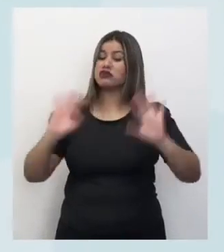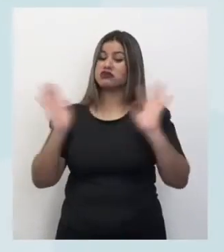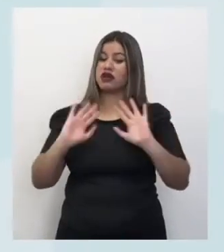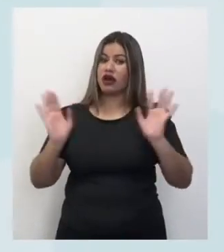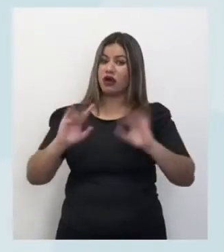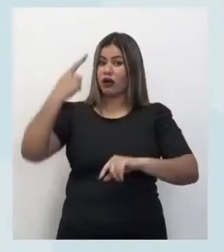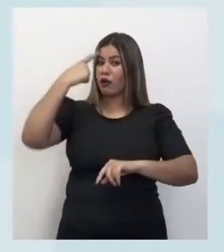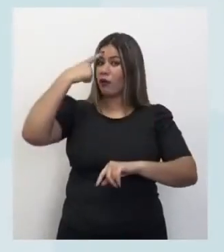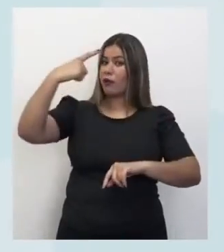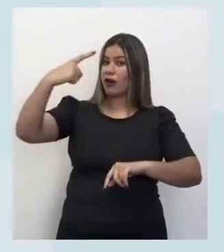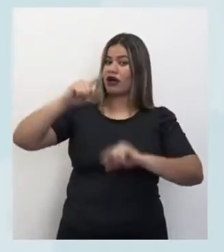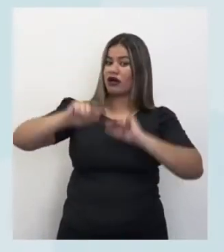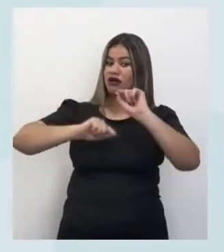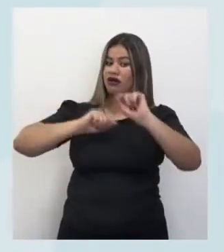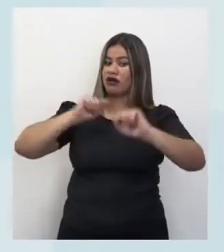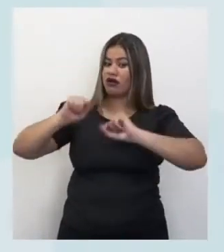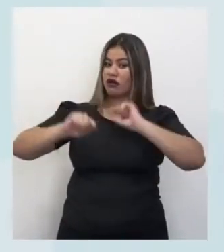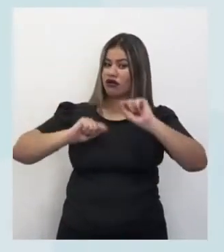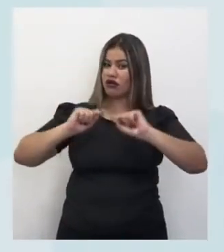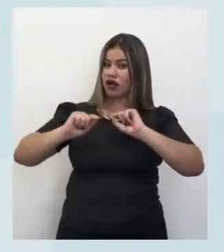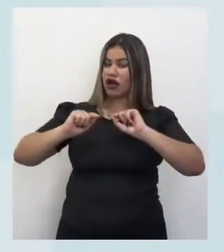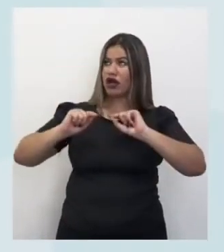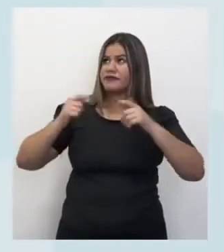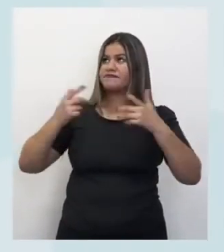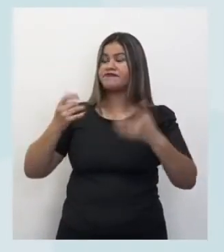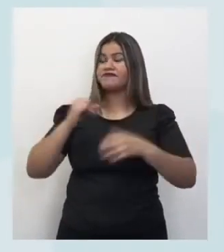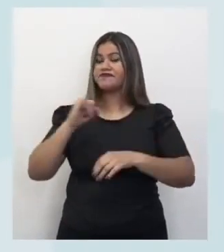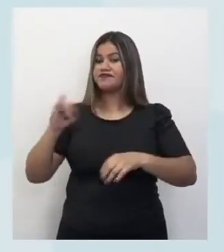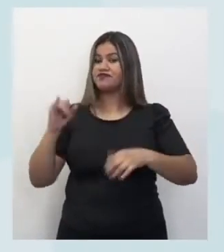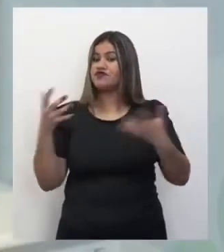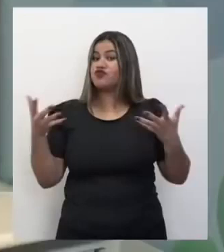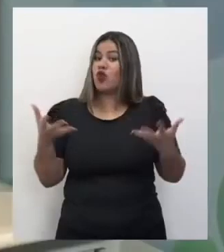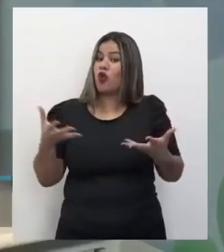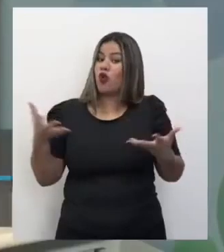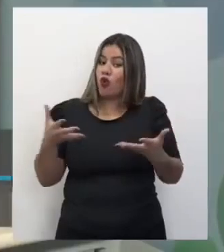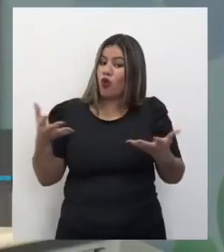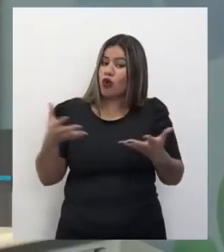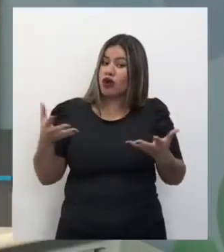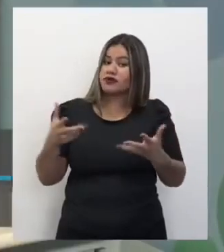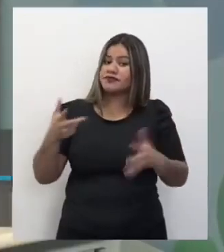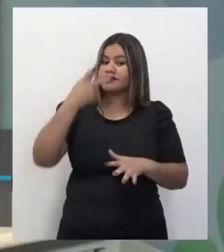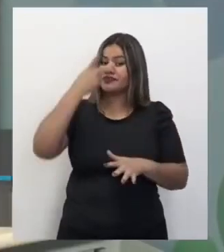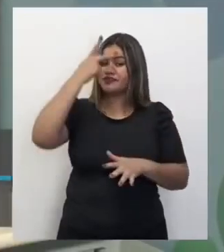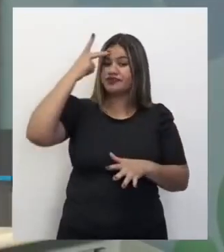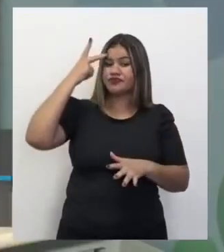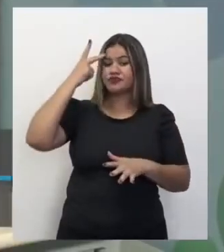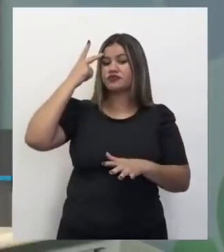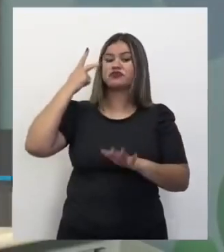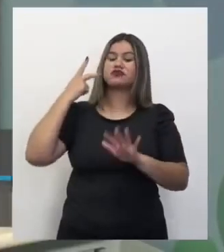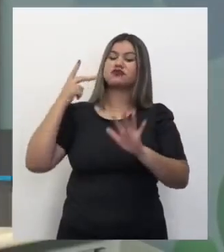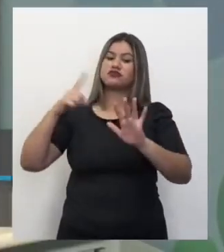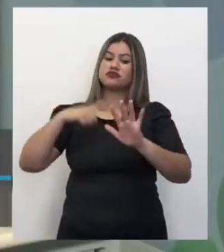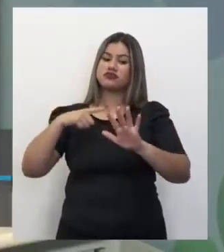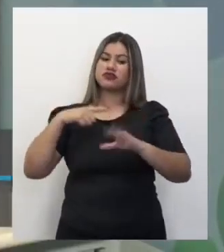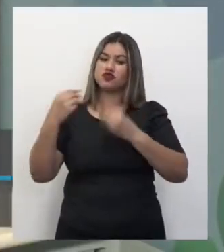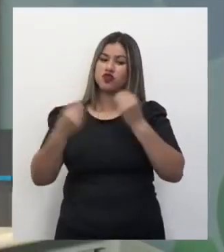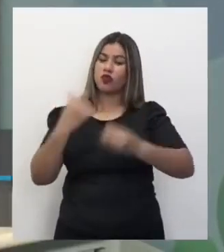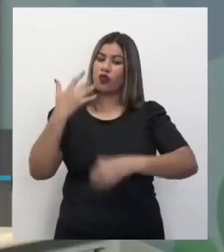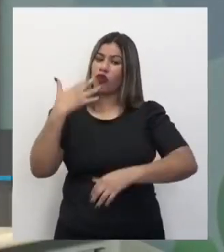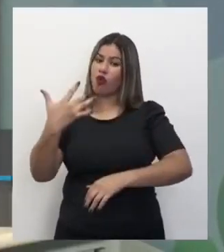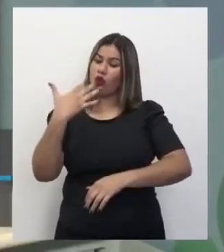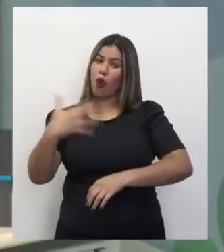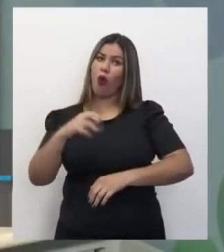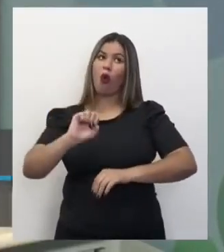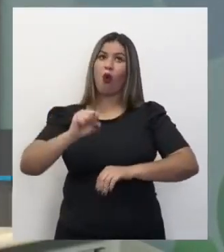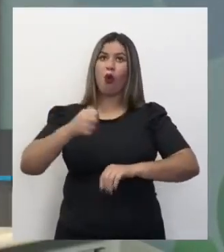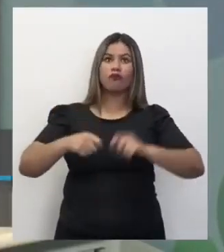foto. Não, a gente também não tem a data. Mas assim, se fosse hoje, a pessoa tem o recurso de colocar ela colorida ou preto e